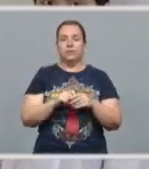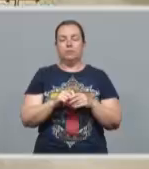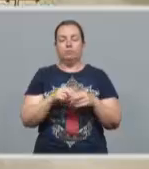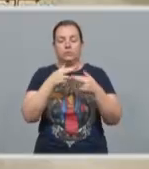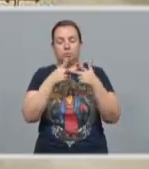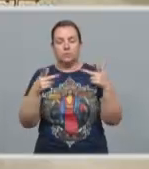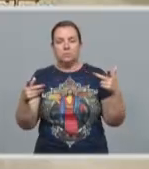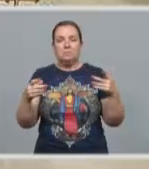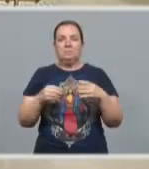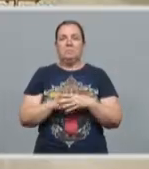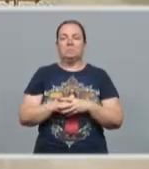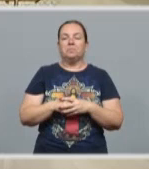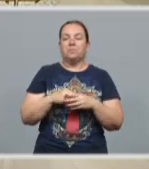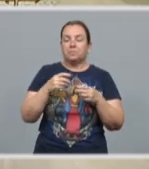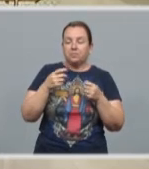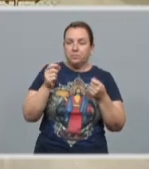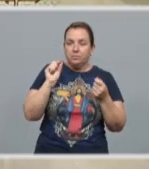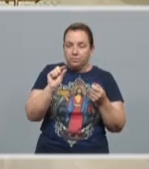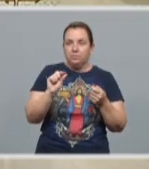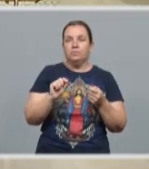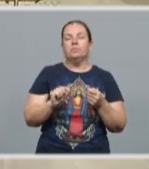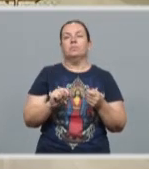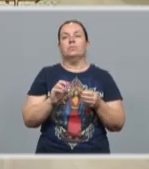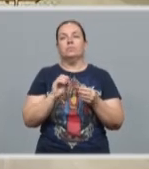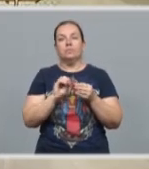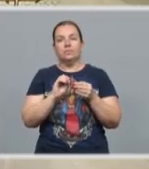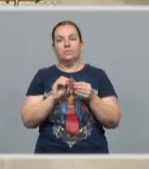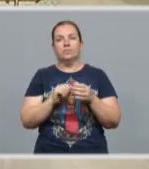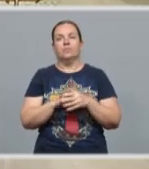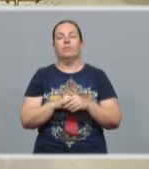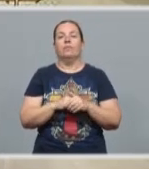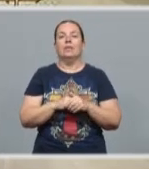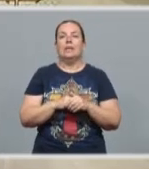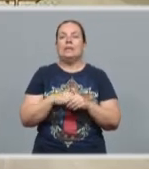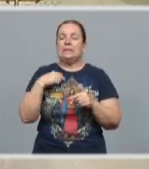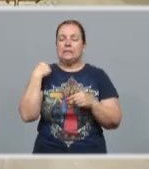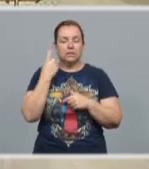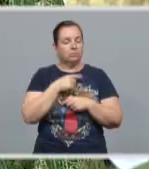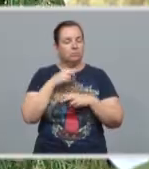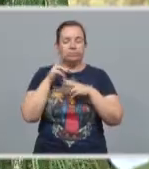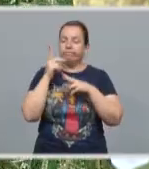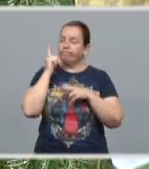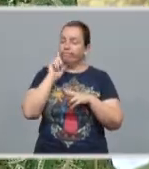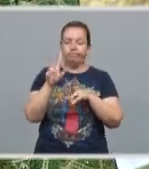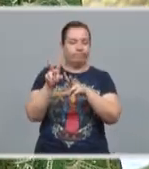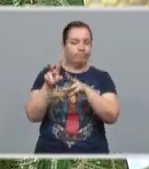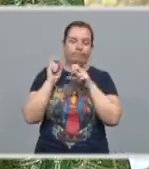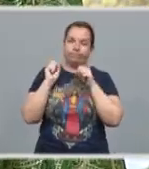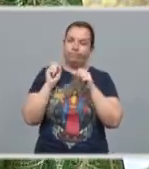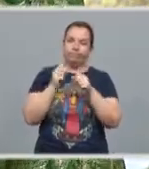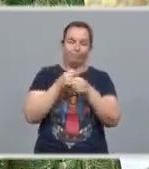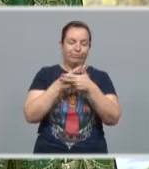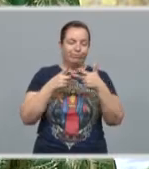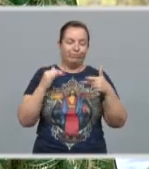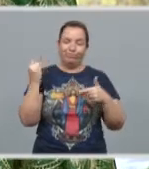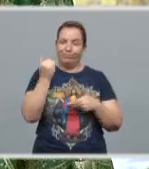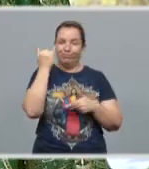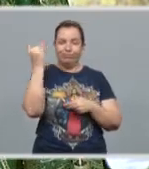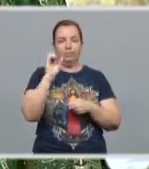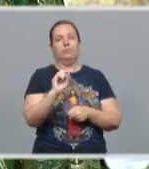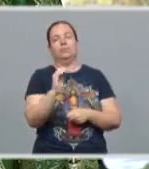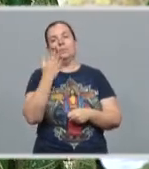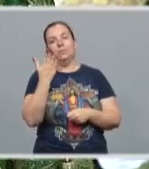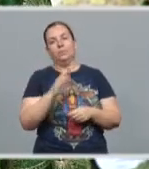olho clínico, capaz de perceber grandes movimentos do mundo, mas